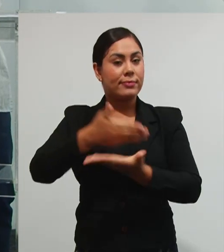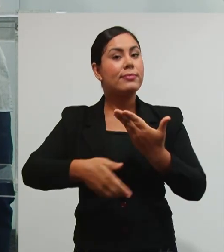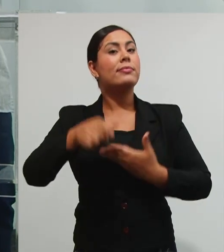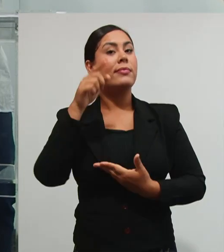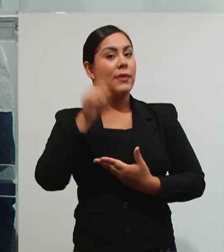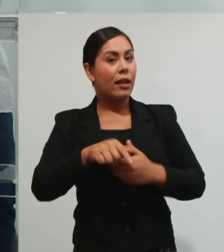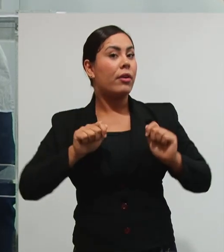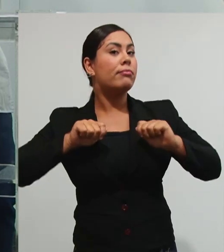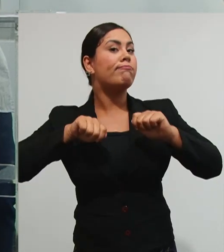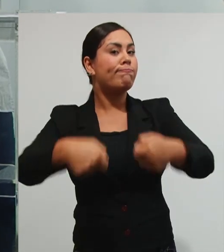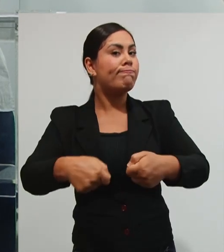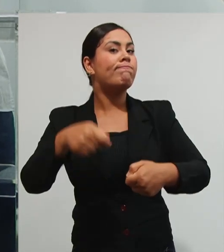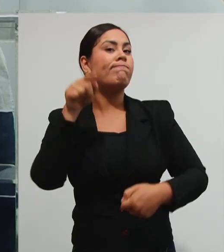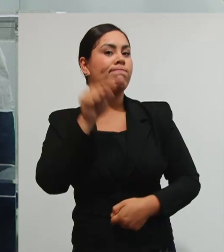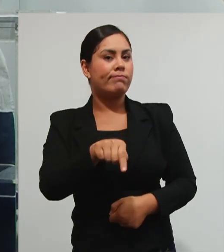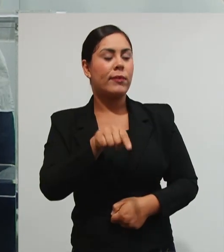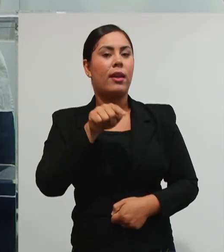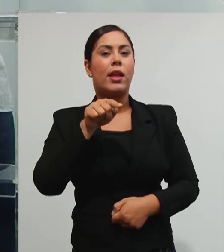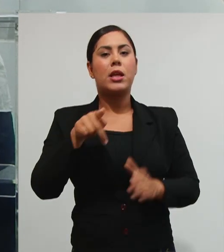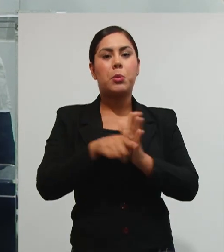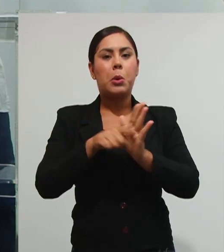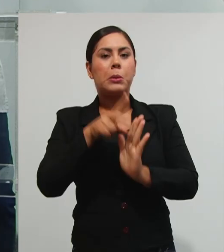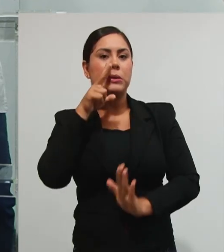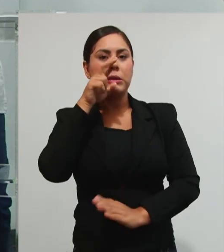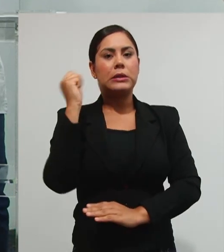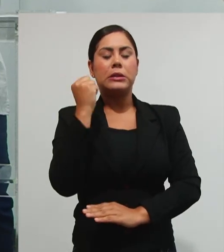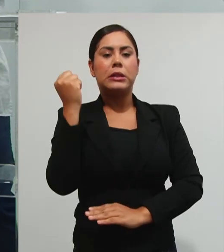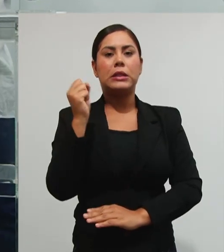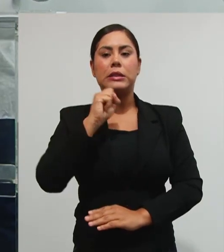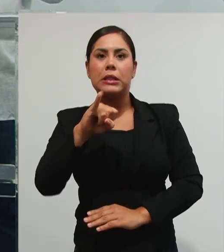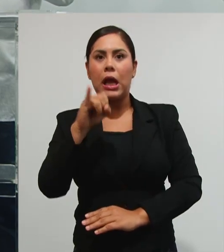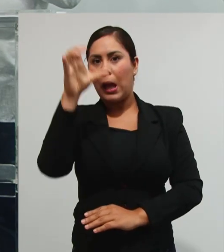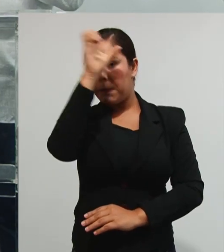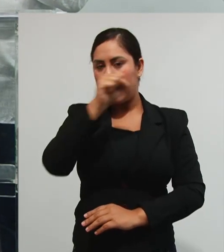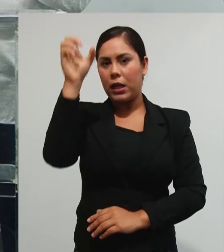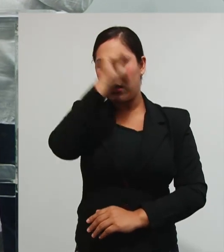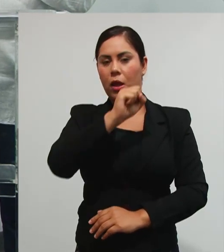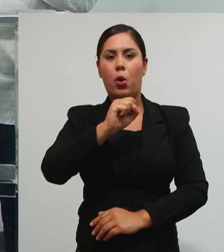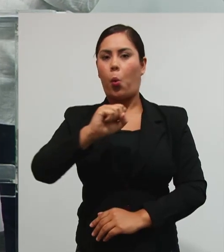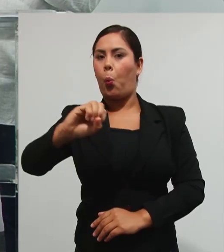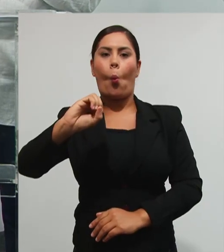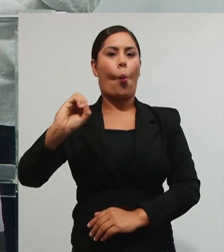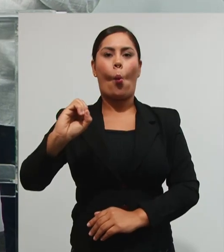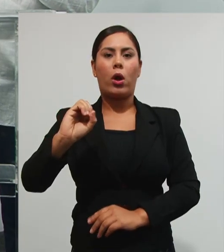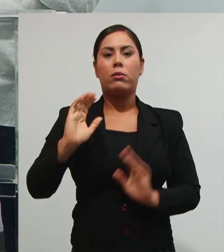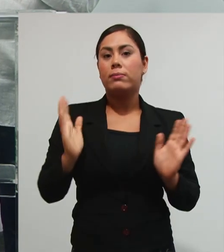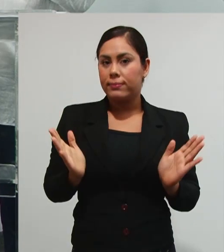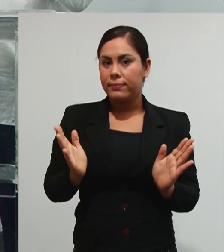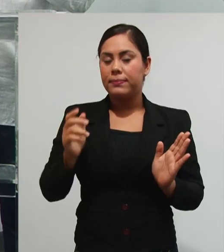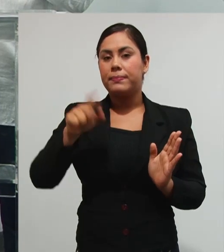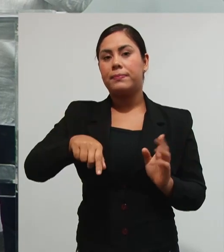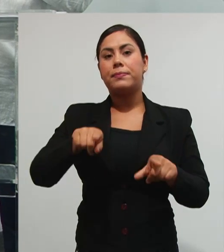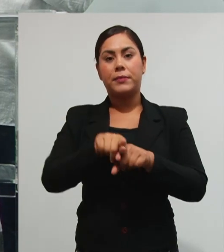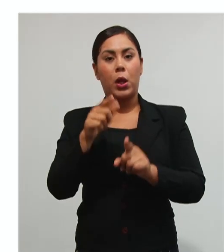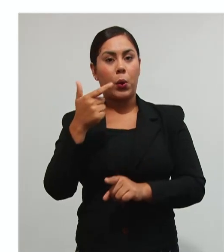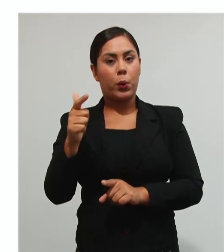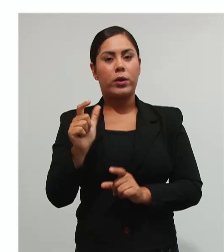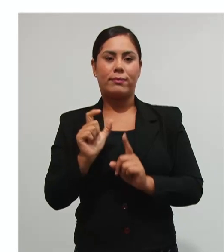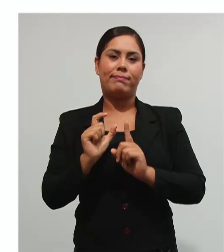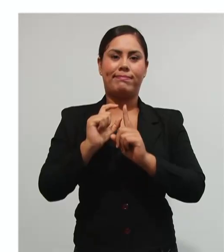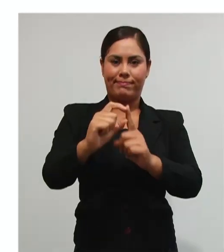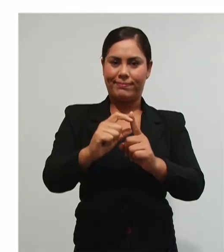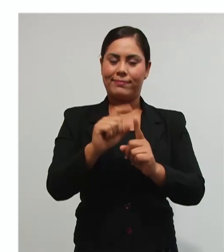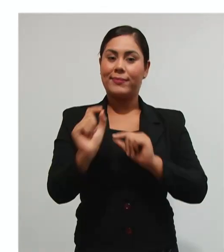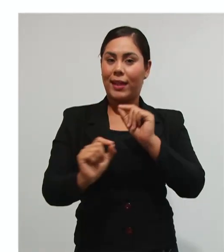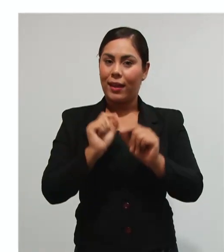que vai determinar fortemente o que ela vai aprender e o que ela não vai aprender. Em outras palavras,